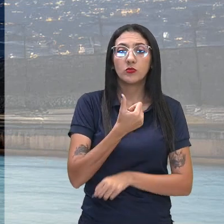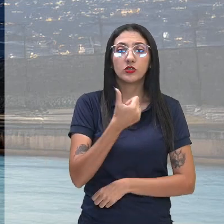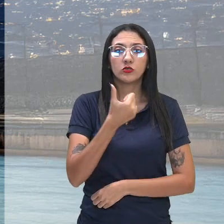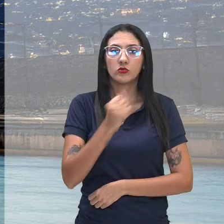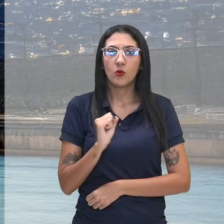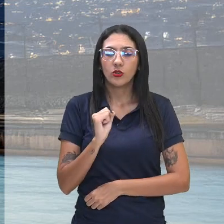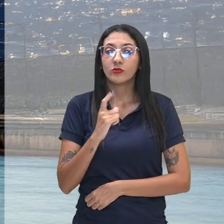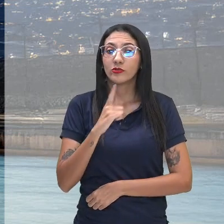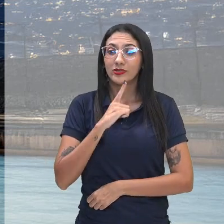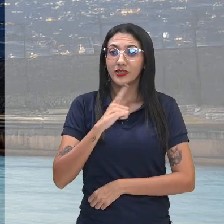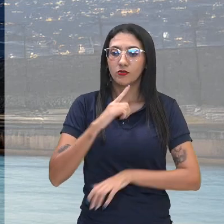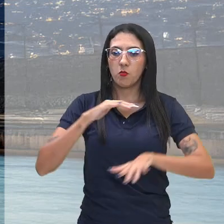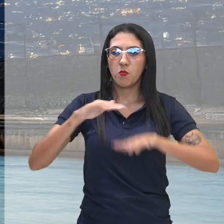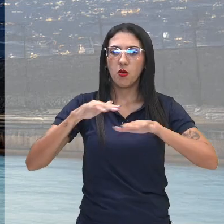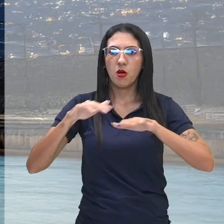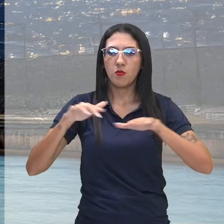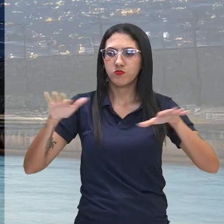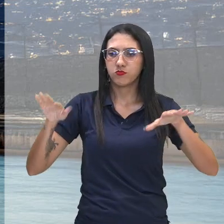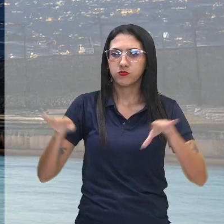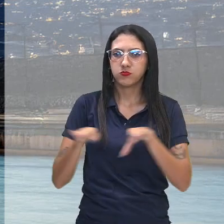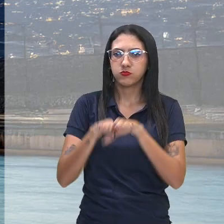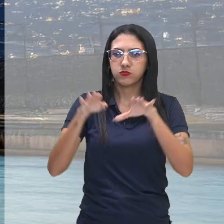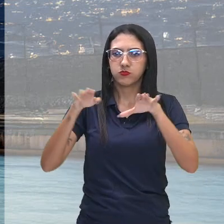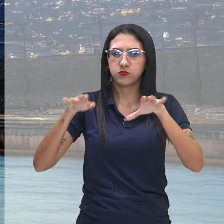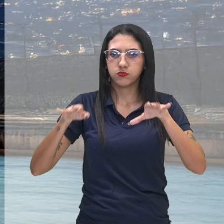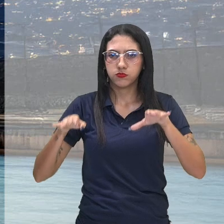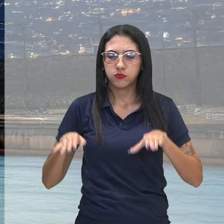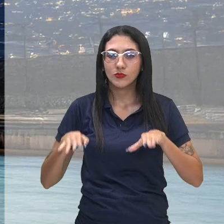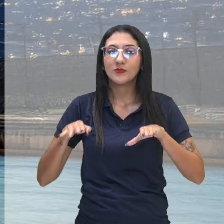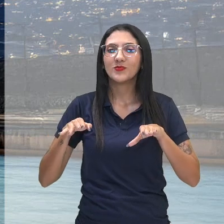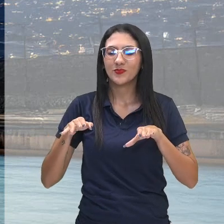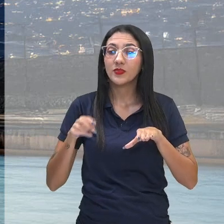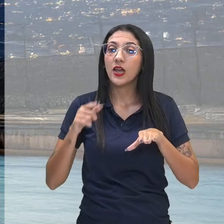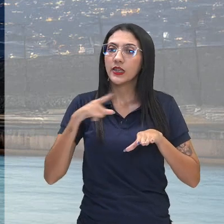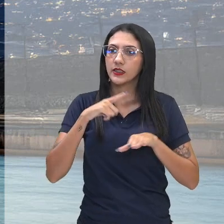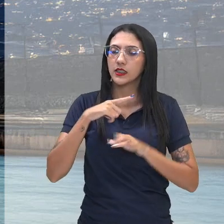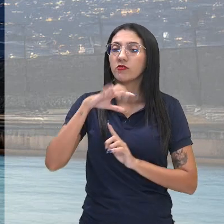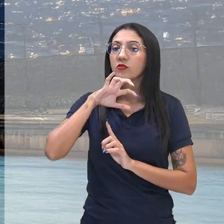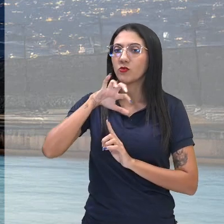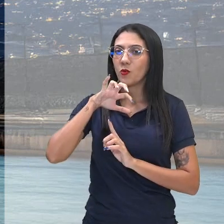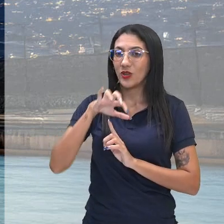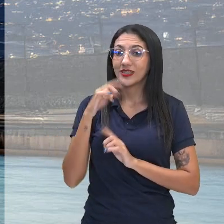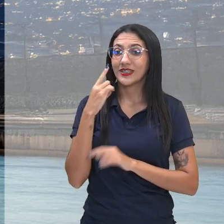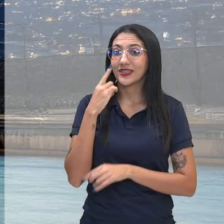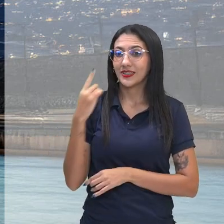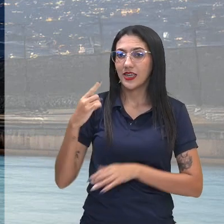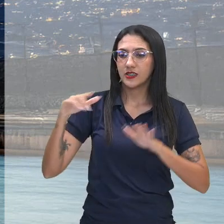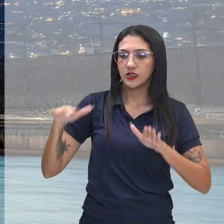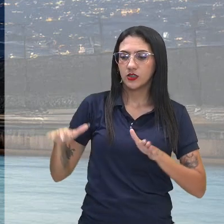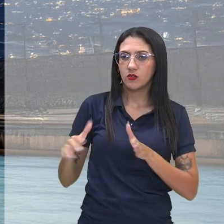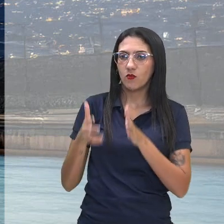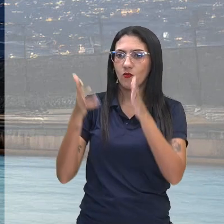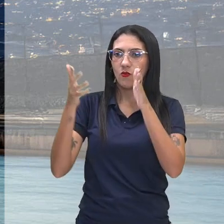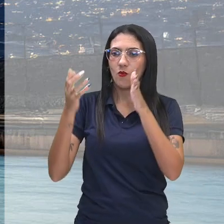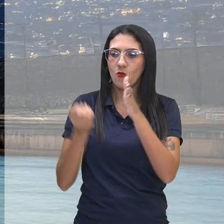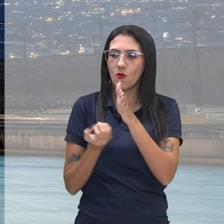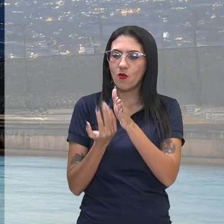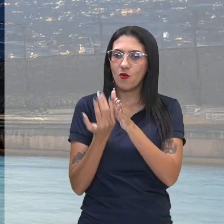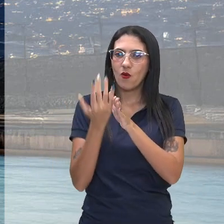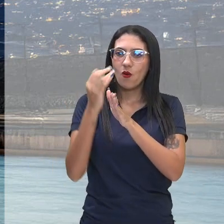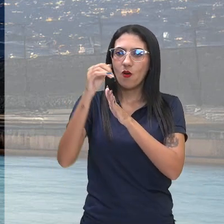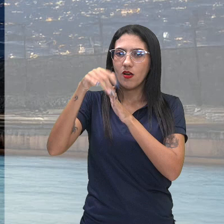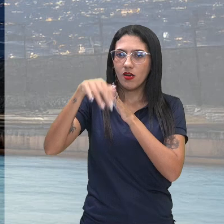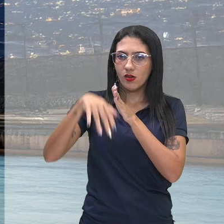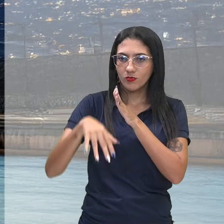terremoto causado possivelmente pela erupção do vulcão Etna na Sicília, sul